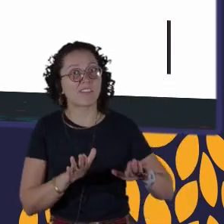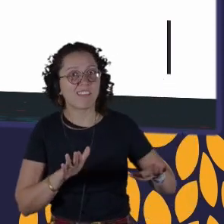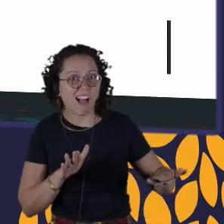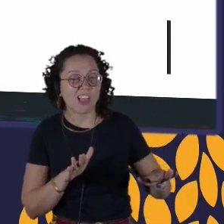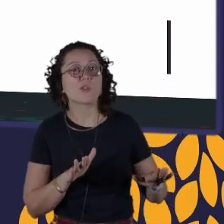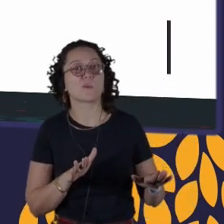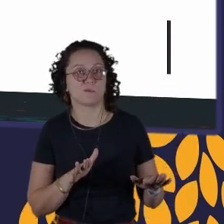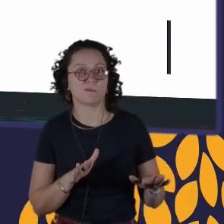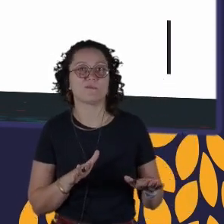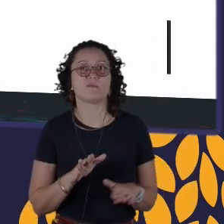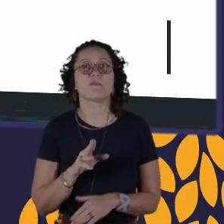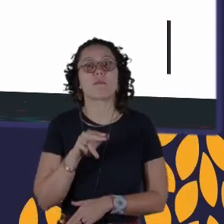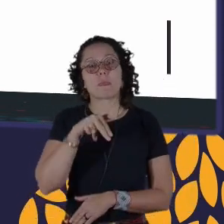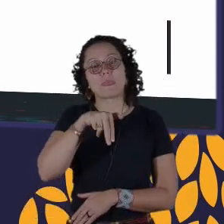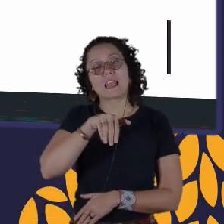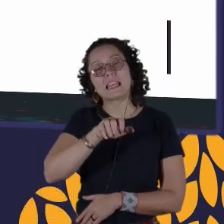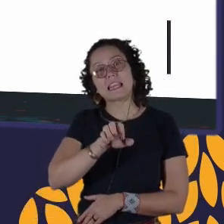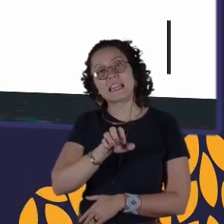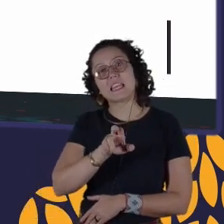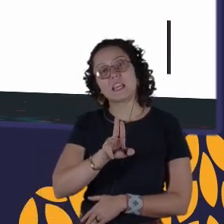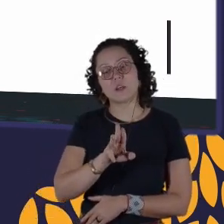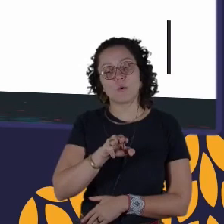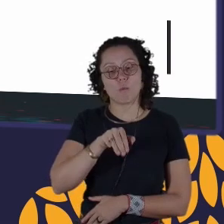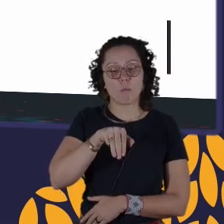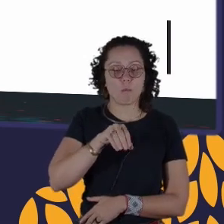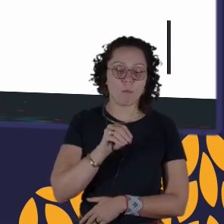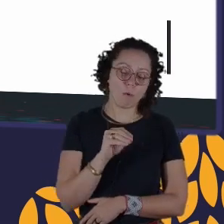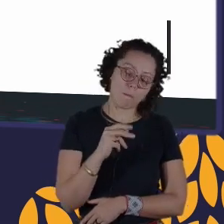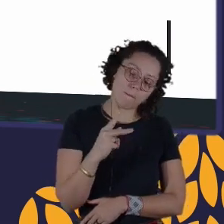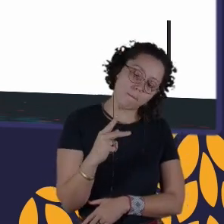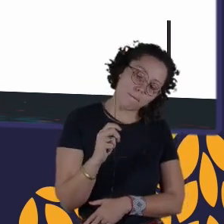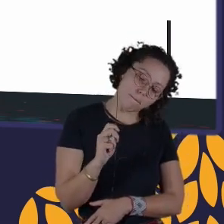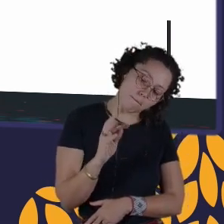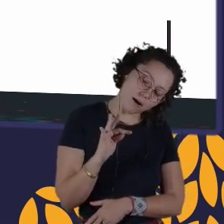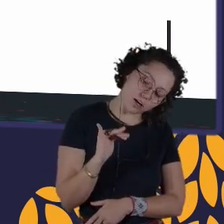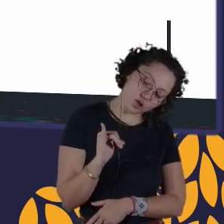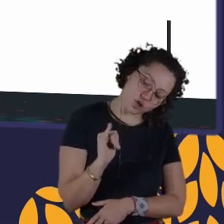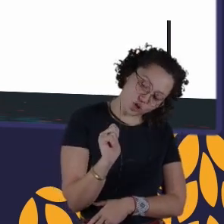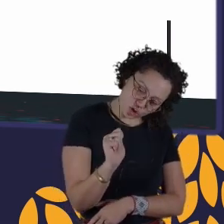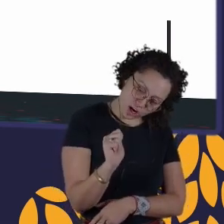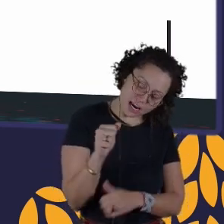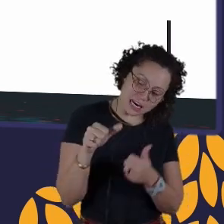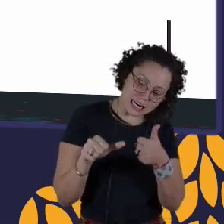Uma pneumopatia química, que é muito pior que infecciosa.